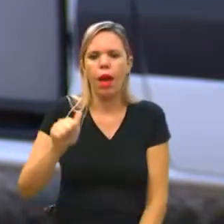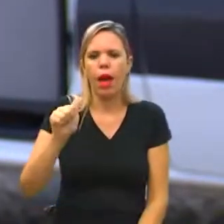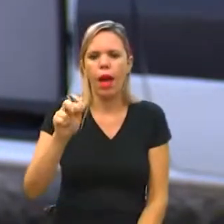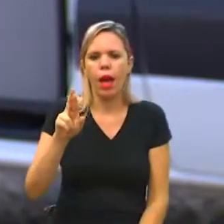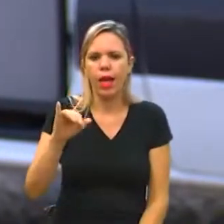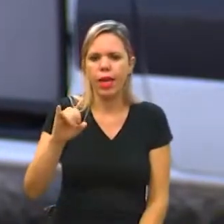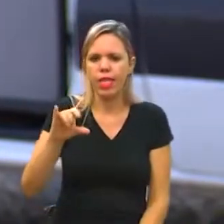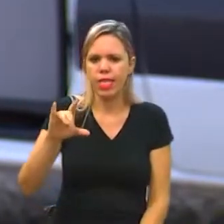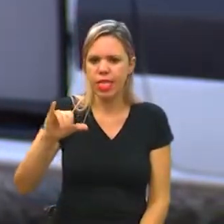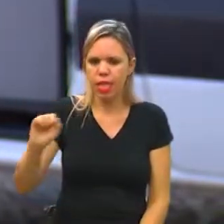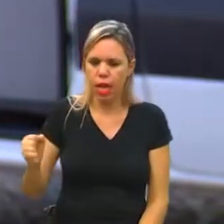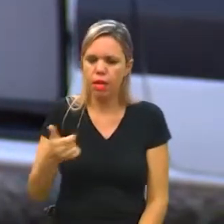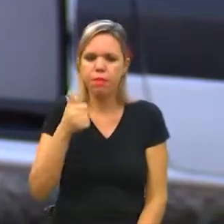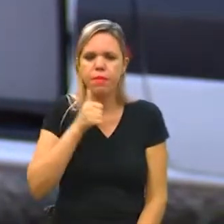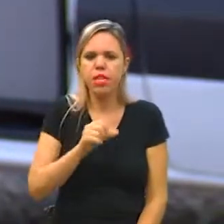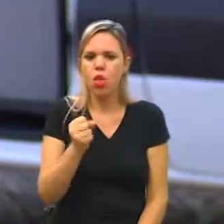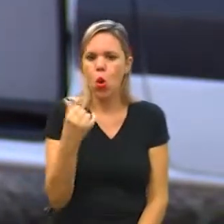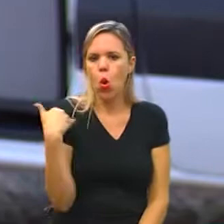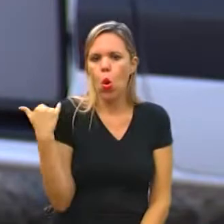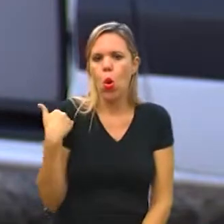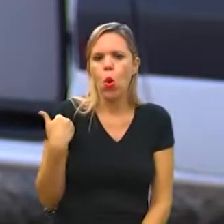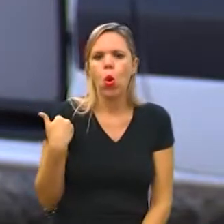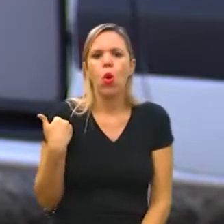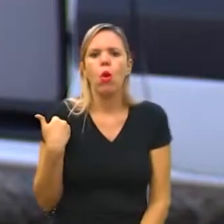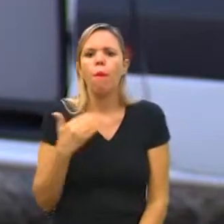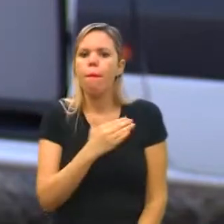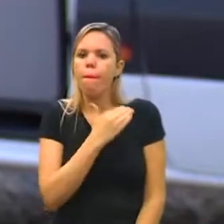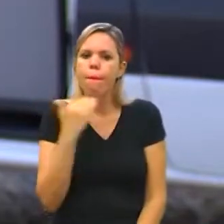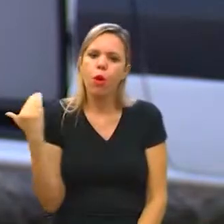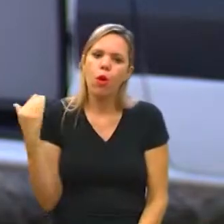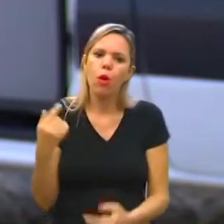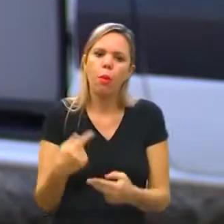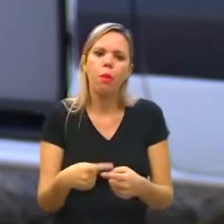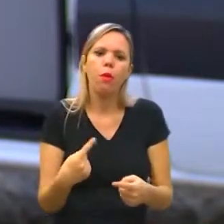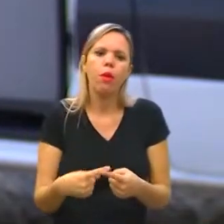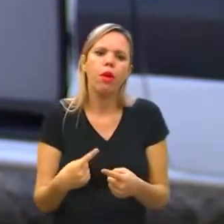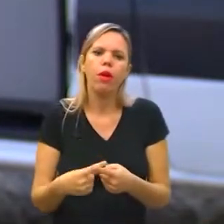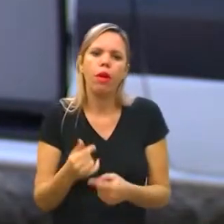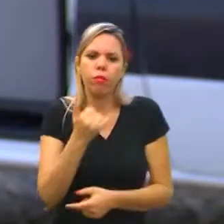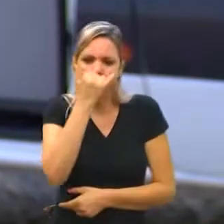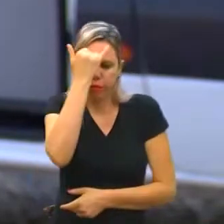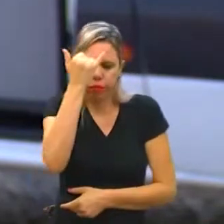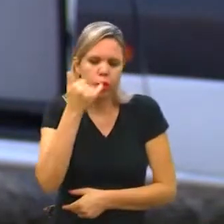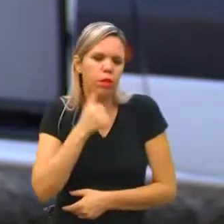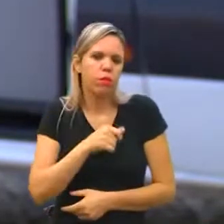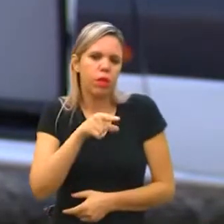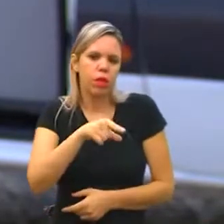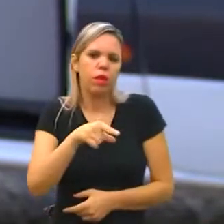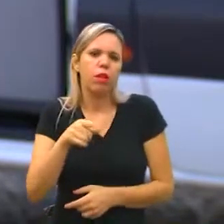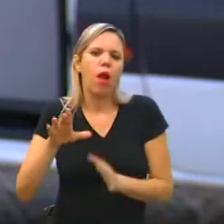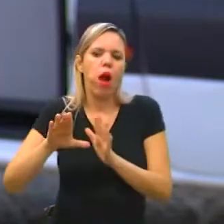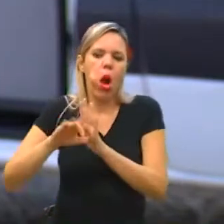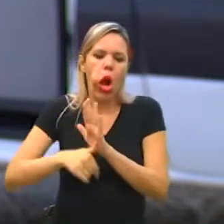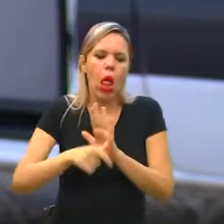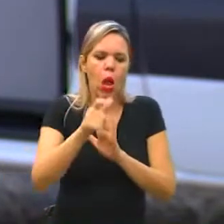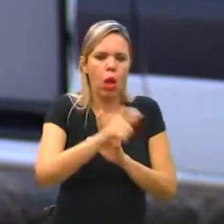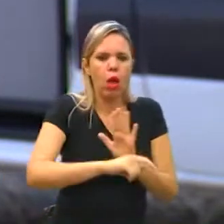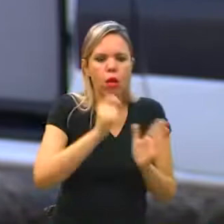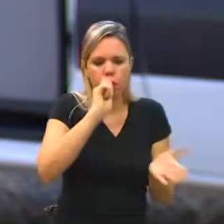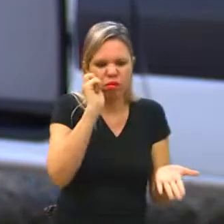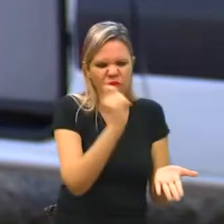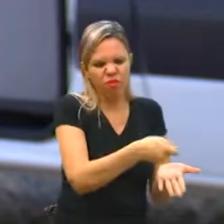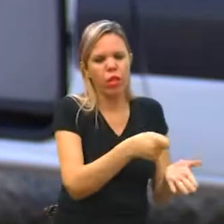que Araceles, uma menina de 8 anos, perdeu a sua vida de forma trágica. Ela foi